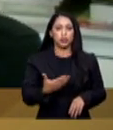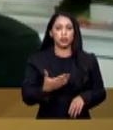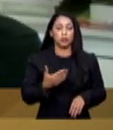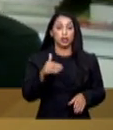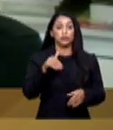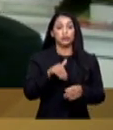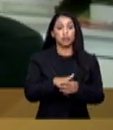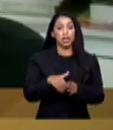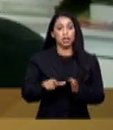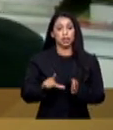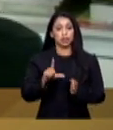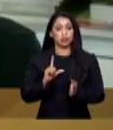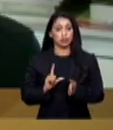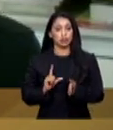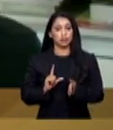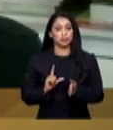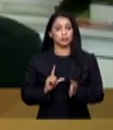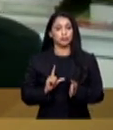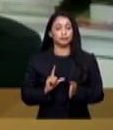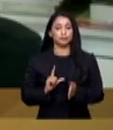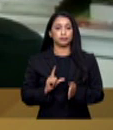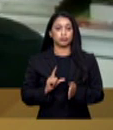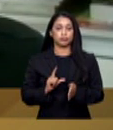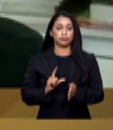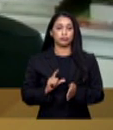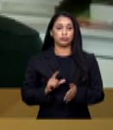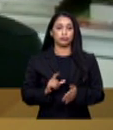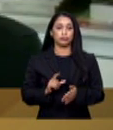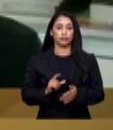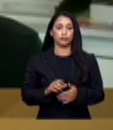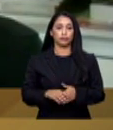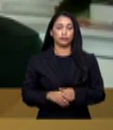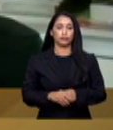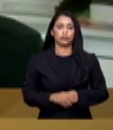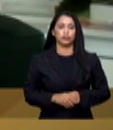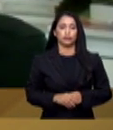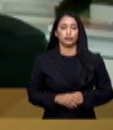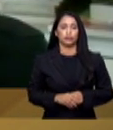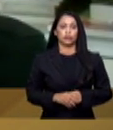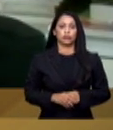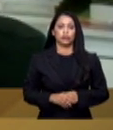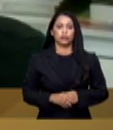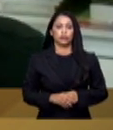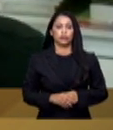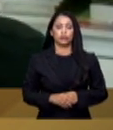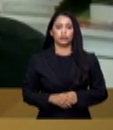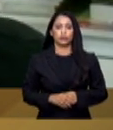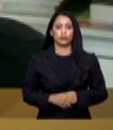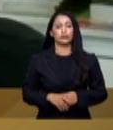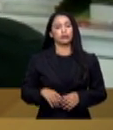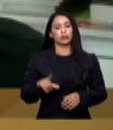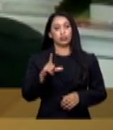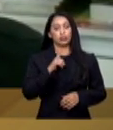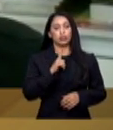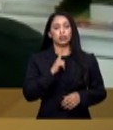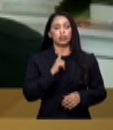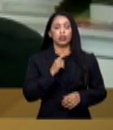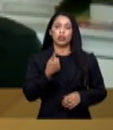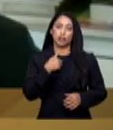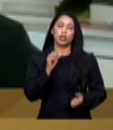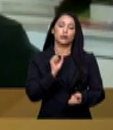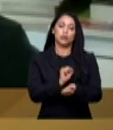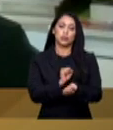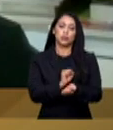palavra antes do meu voto, com toda preferência que Vossa Excelência tem, eu então aguardo